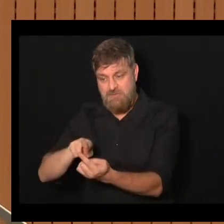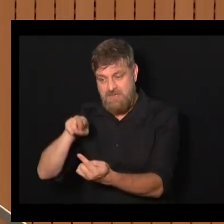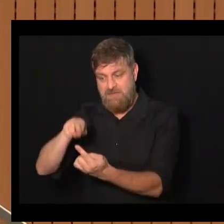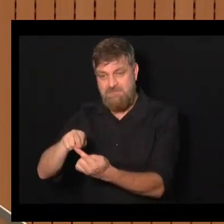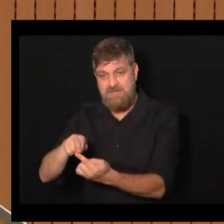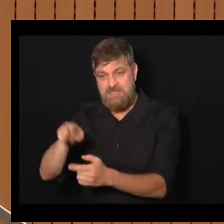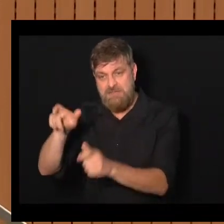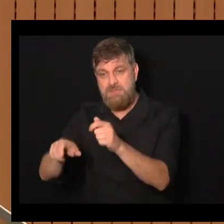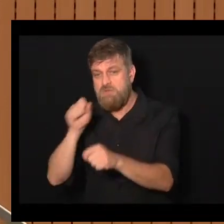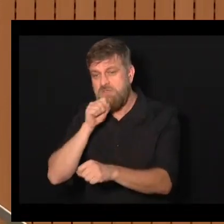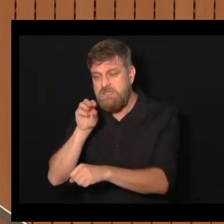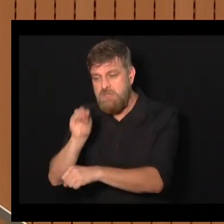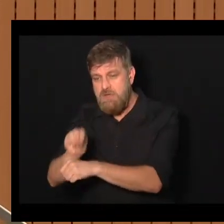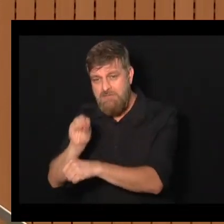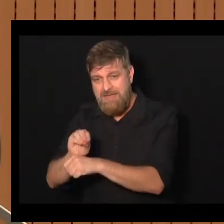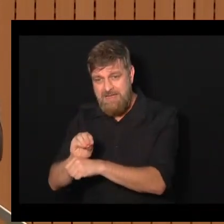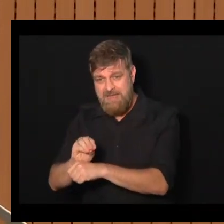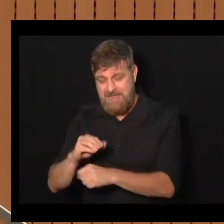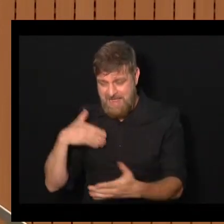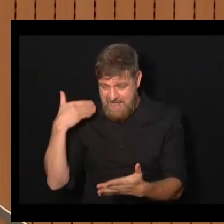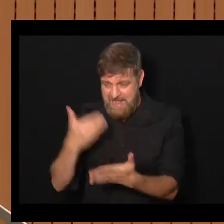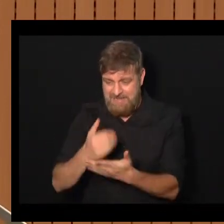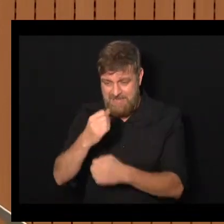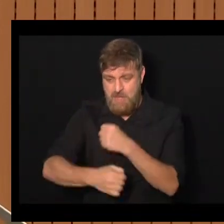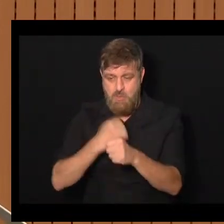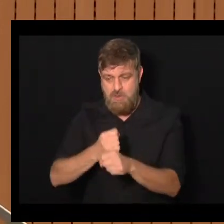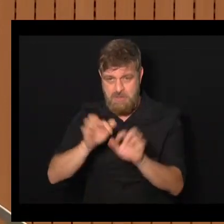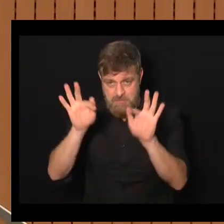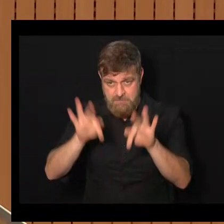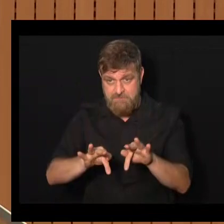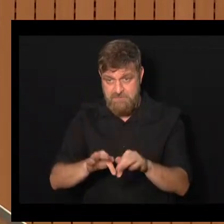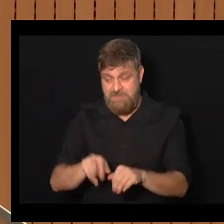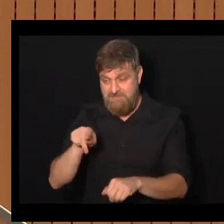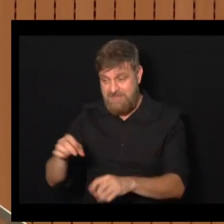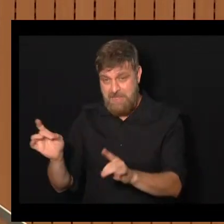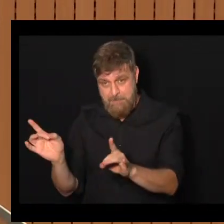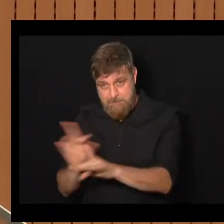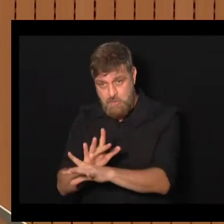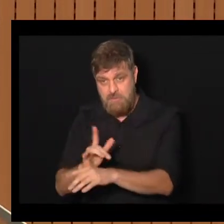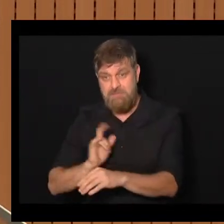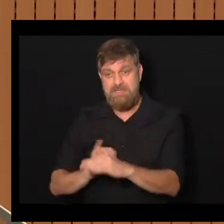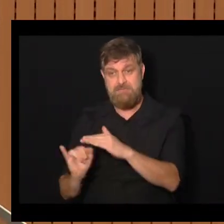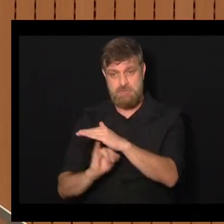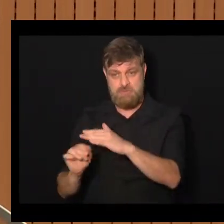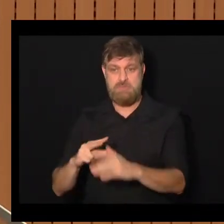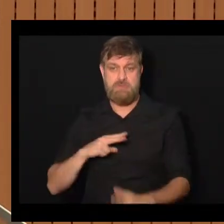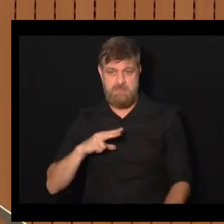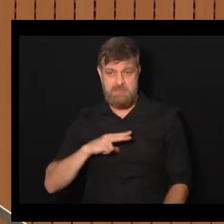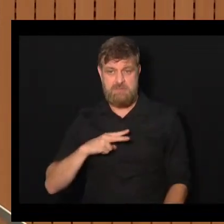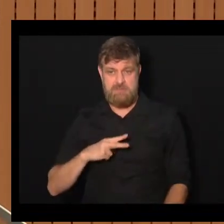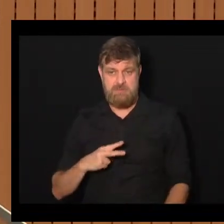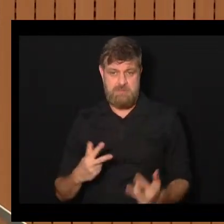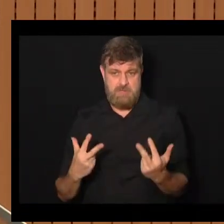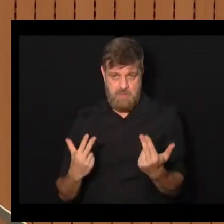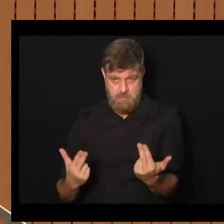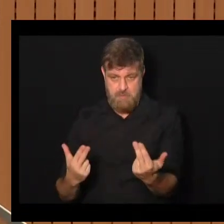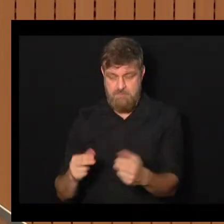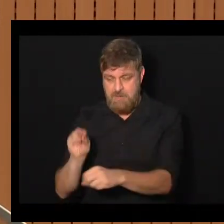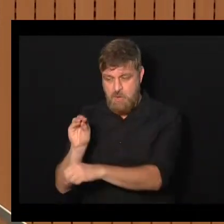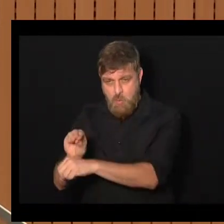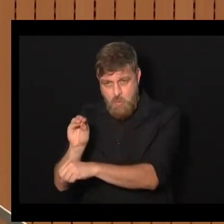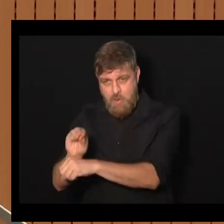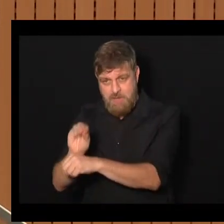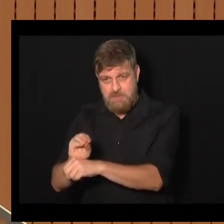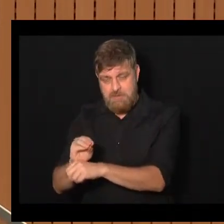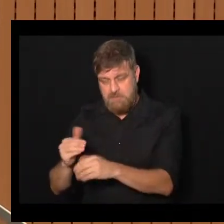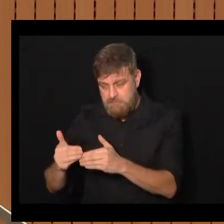ano, essa creche para idosos vai estar pronta, vai ser colocada para uma entidade privada, assim como são as creches, para cuidar, e daqui